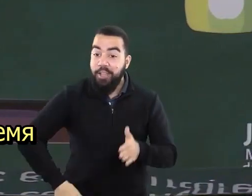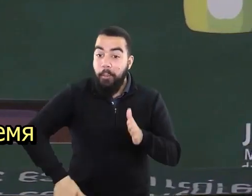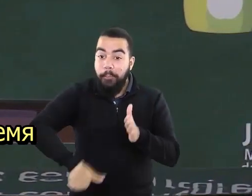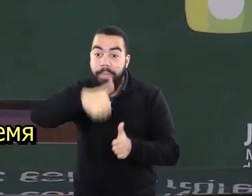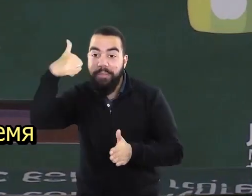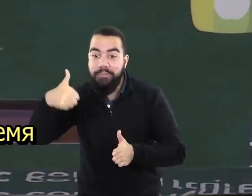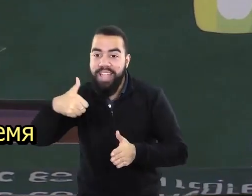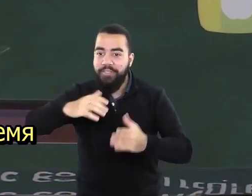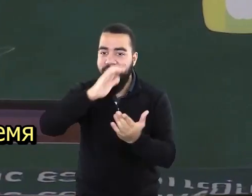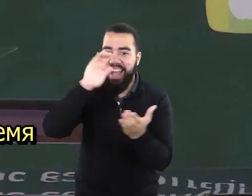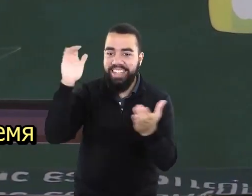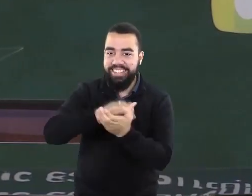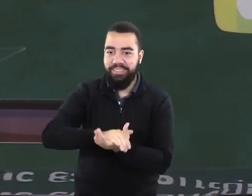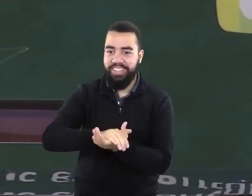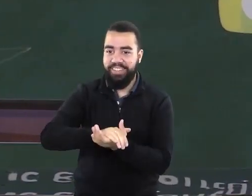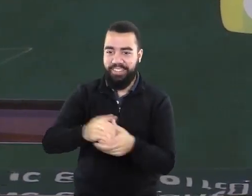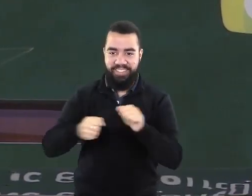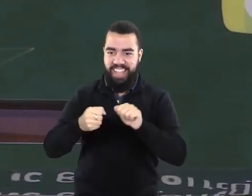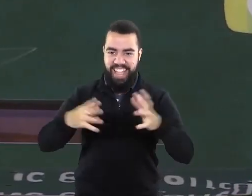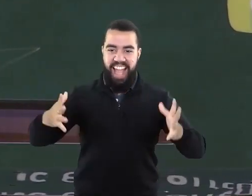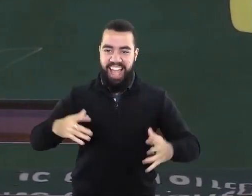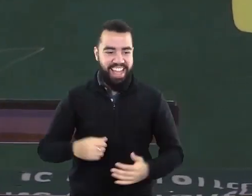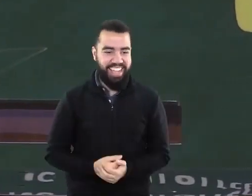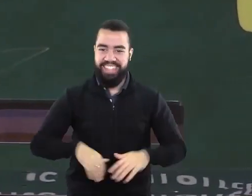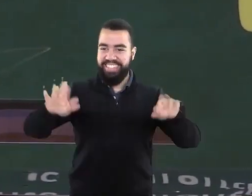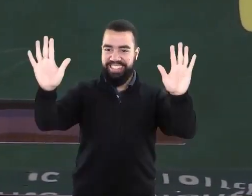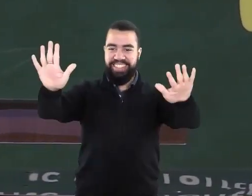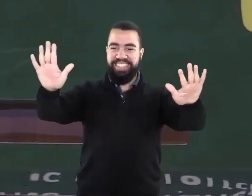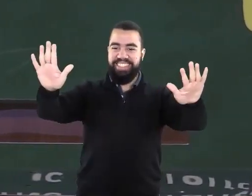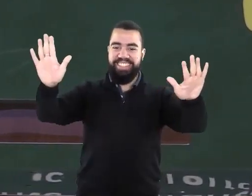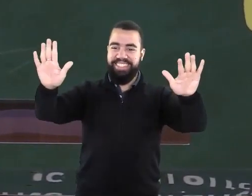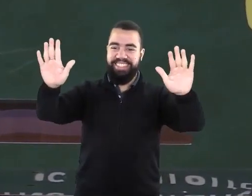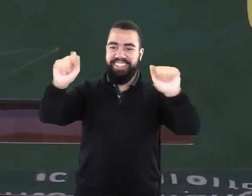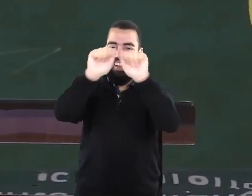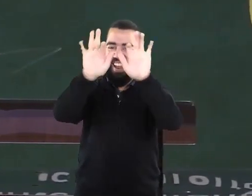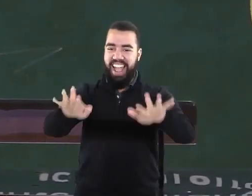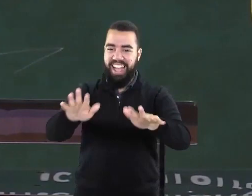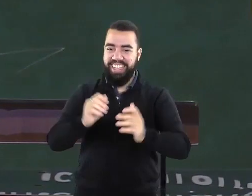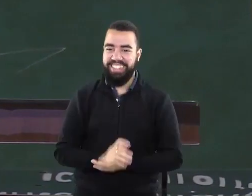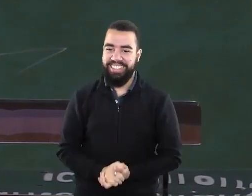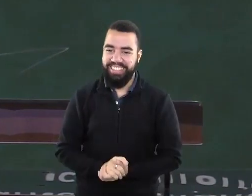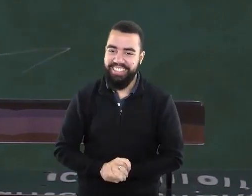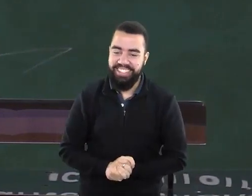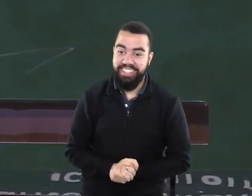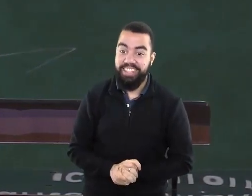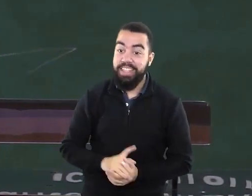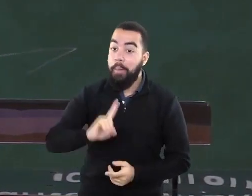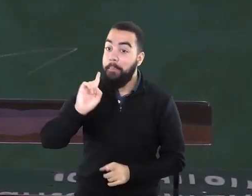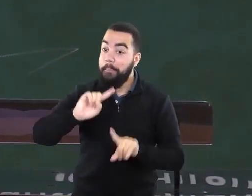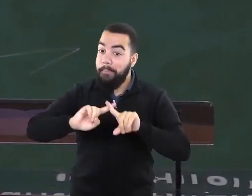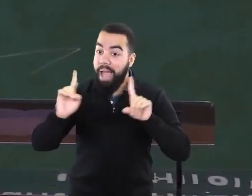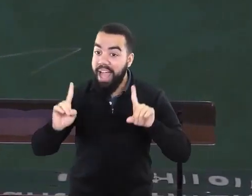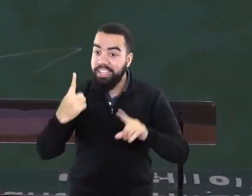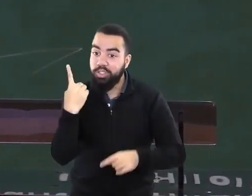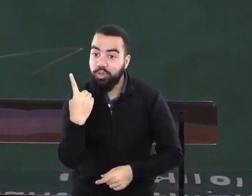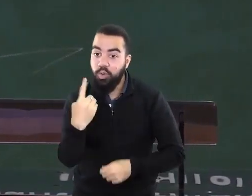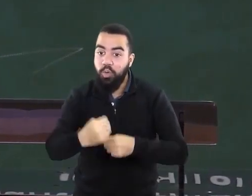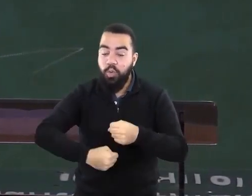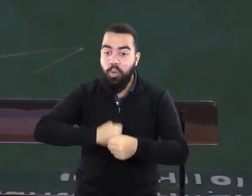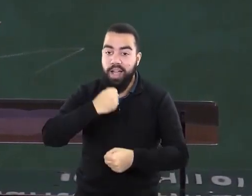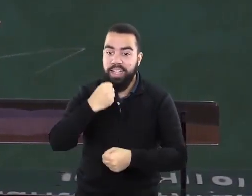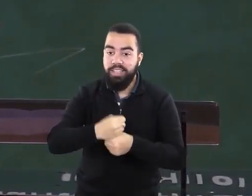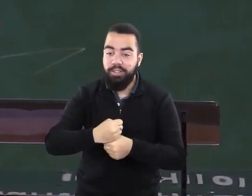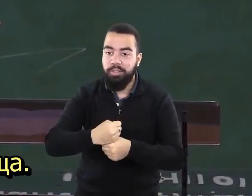primeira cerimônia de casamento. Petra bênção. Só que depois de 1 ano que eu fiz a cerimônia, o casal voltou ao